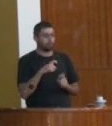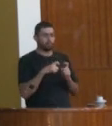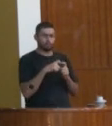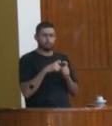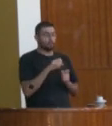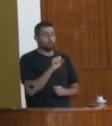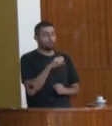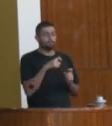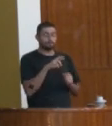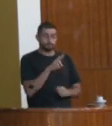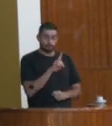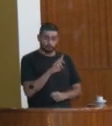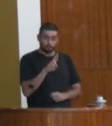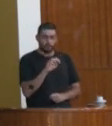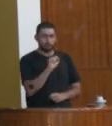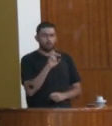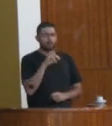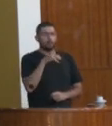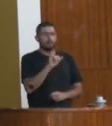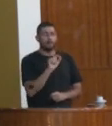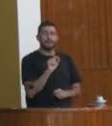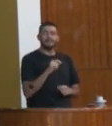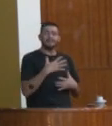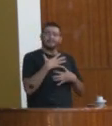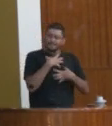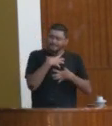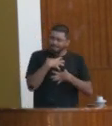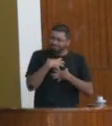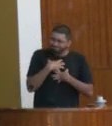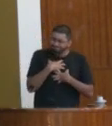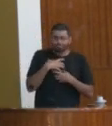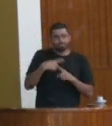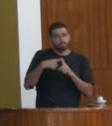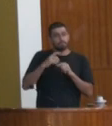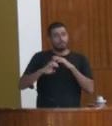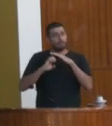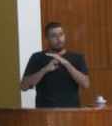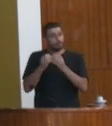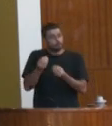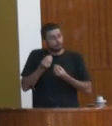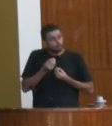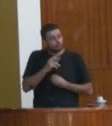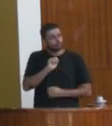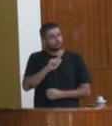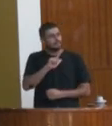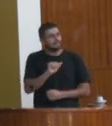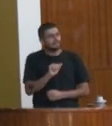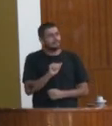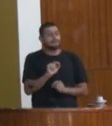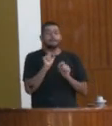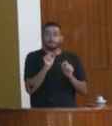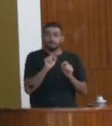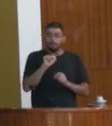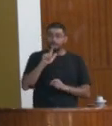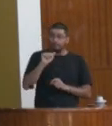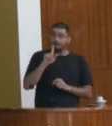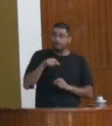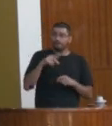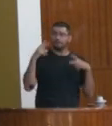empresa oferecer vaga para a gente, e aí eu estava lá, né, atendendo, né, e a vaga era para motorista.